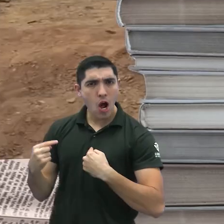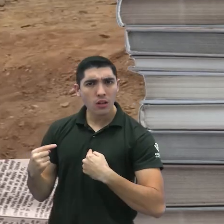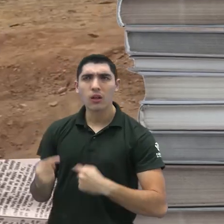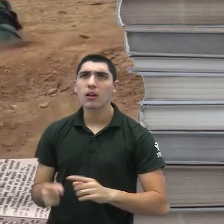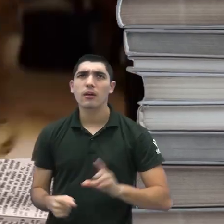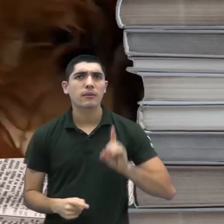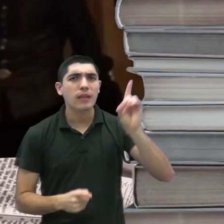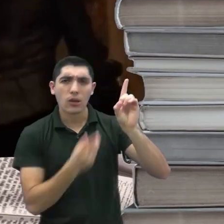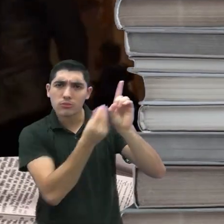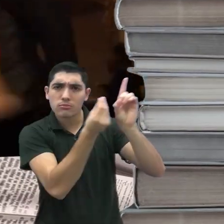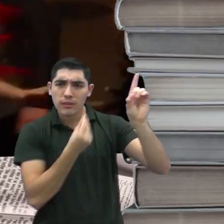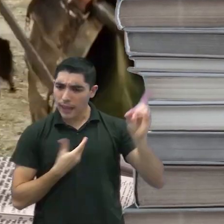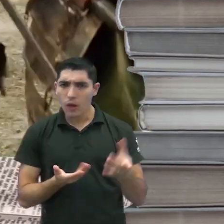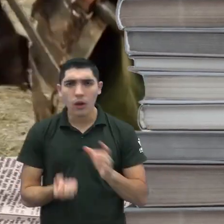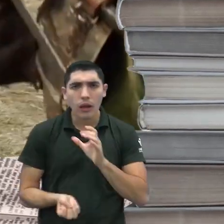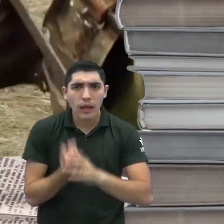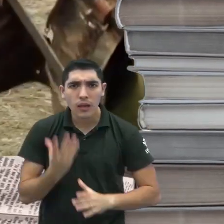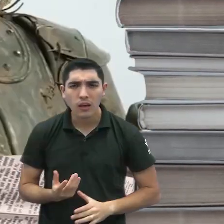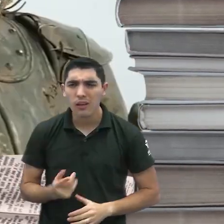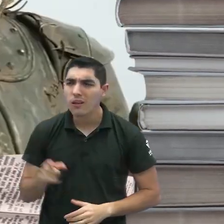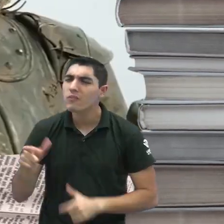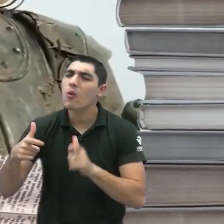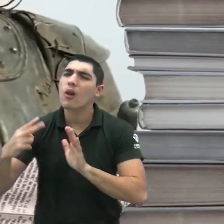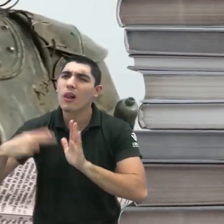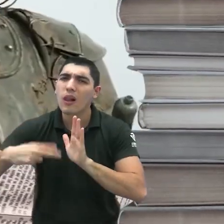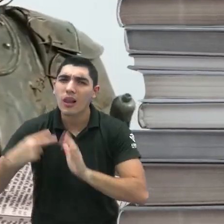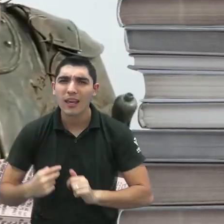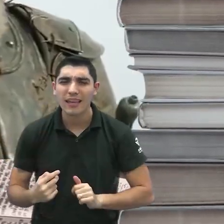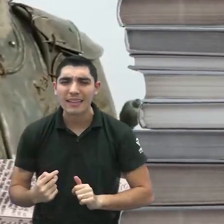God in heaven wrote me. Can I read?